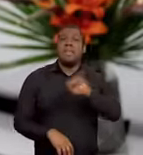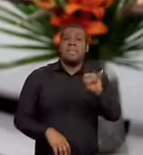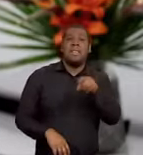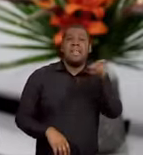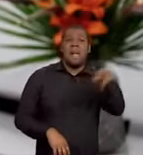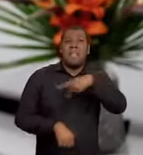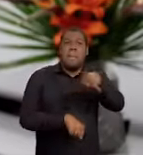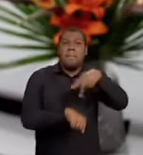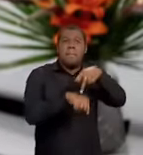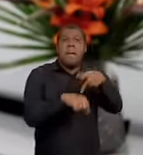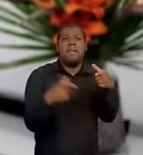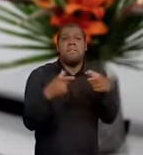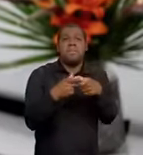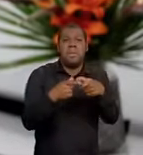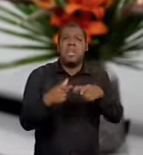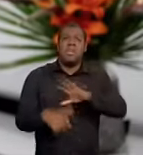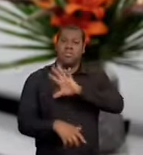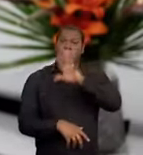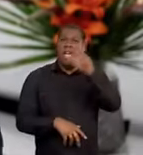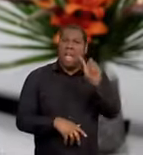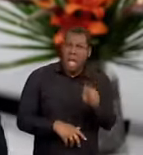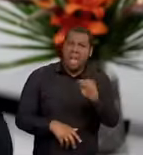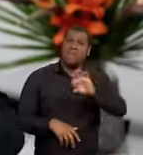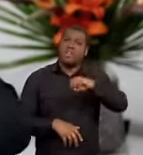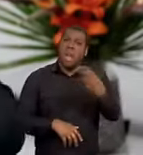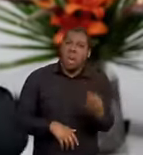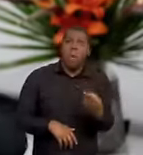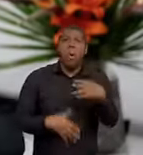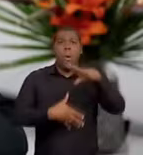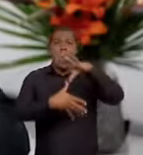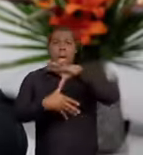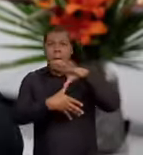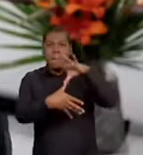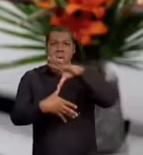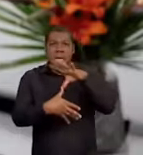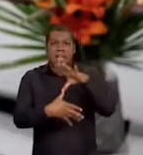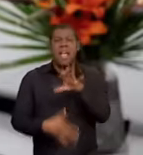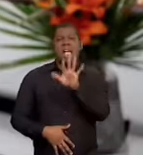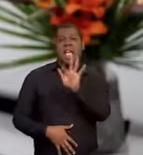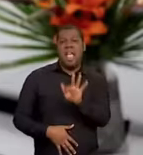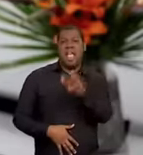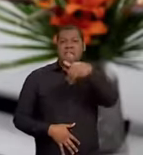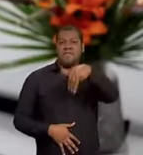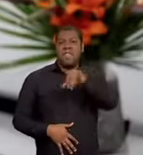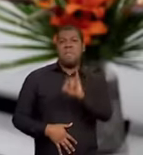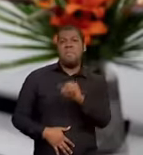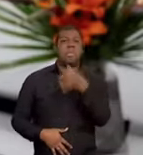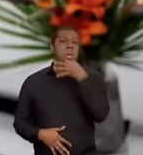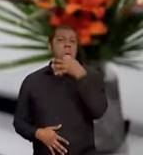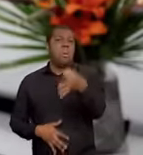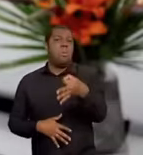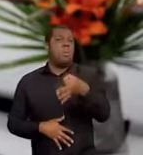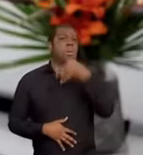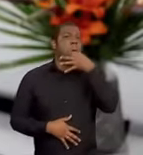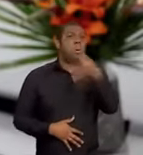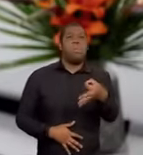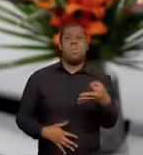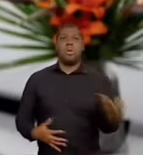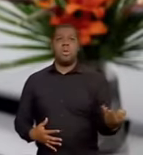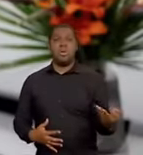seja da África ou da América Latina, o FMI resolve dar palpite, resolve falar, resolve meter o bico. Sabe, quando na verdade ele